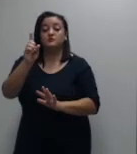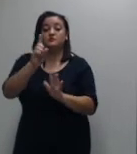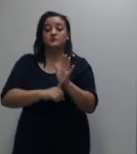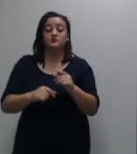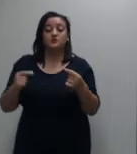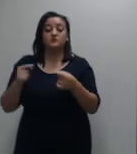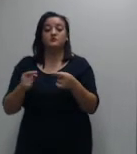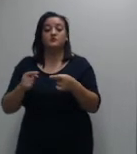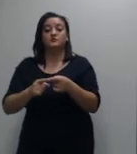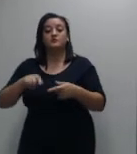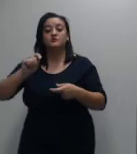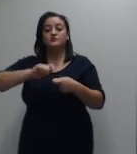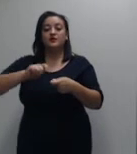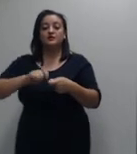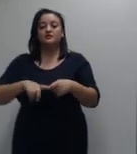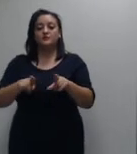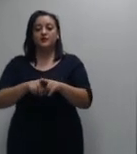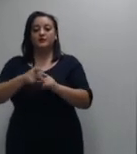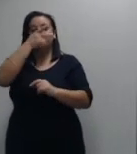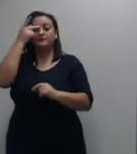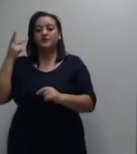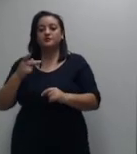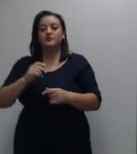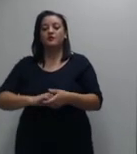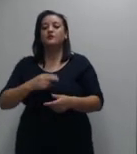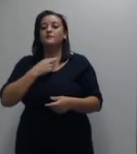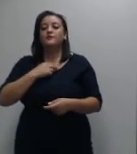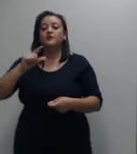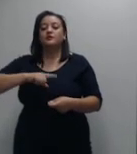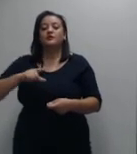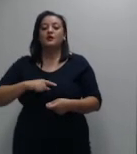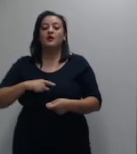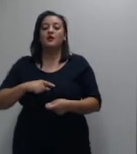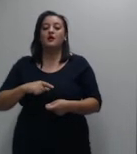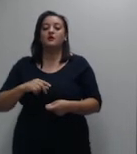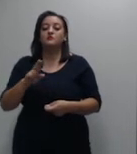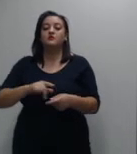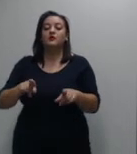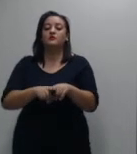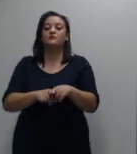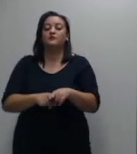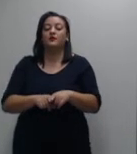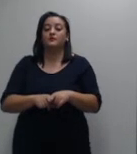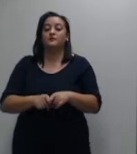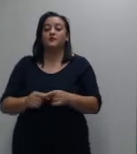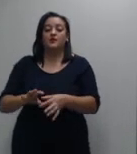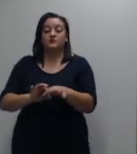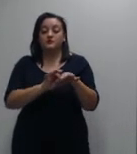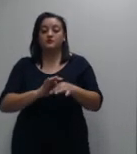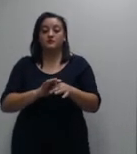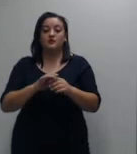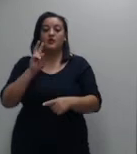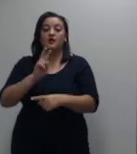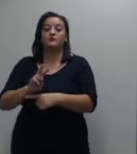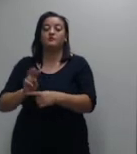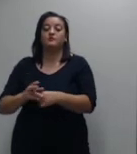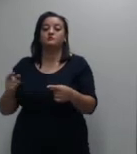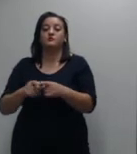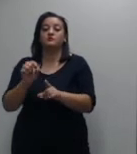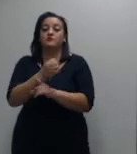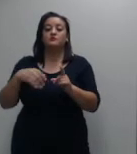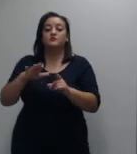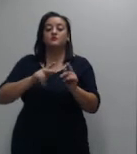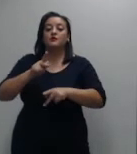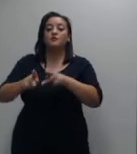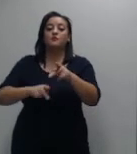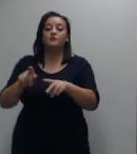propriamente dito da pessoa com poderia falsamente isso pouco eles estão antes Associados a proteção de interesse social público